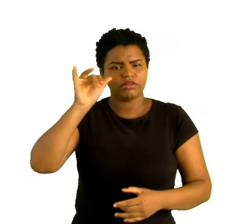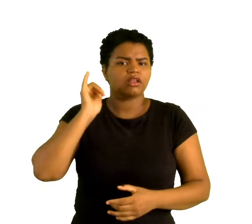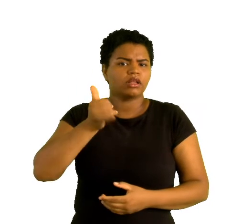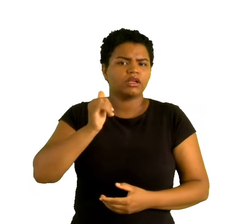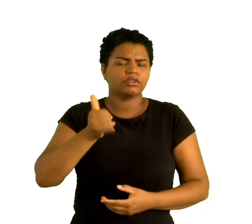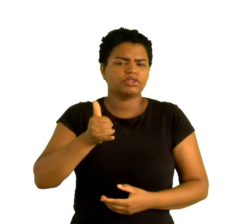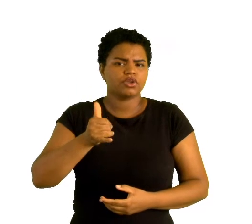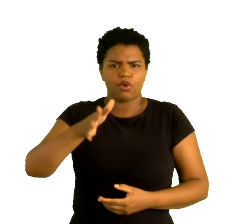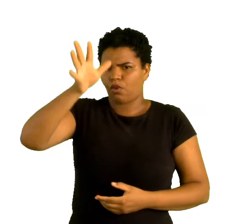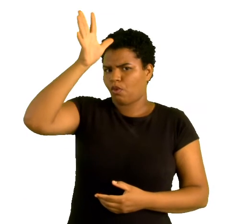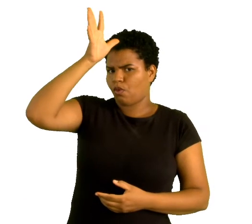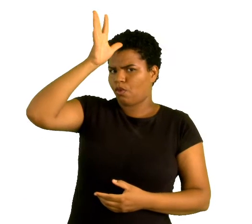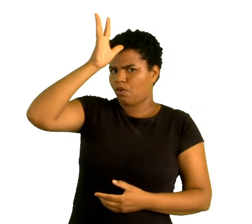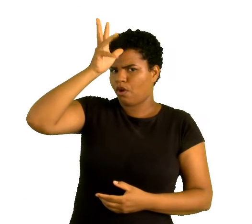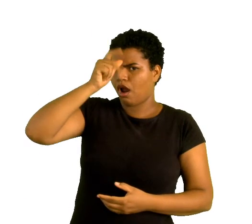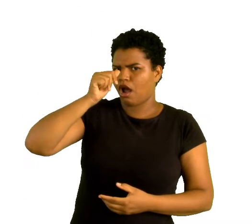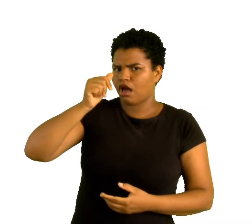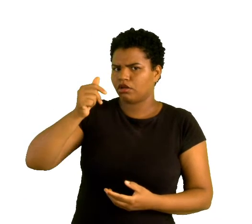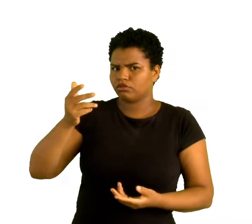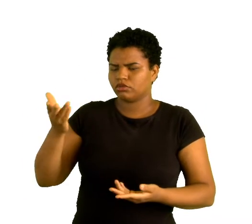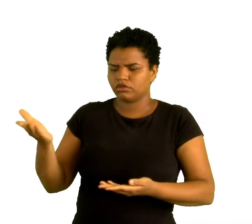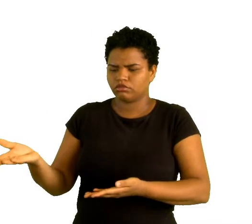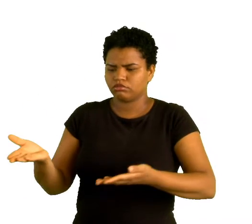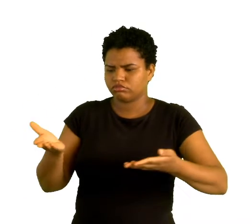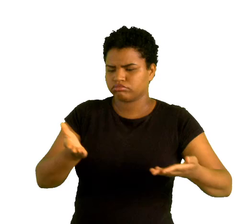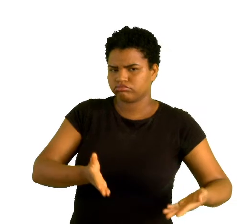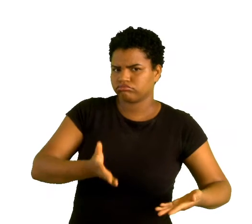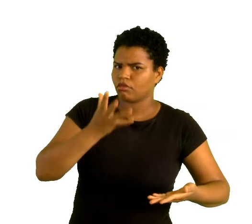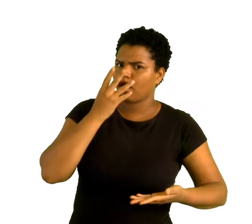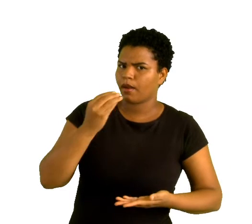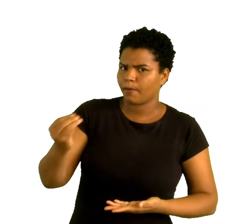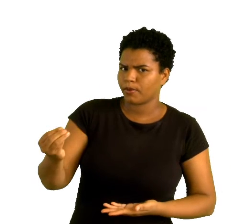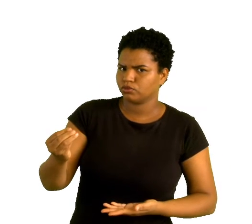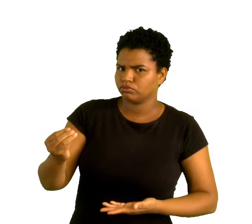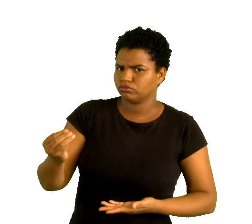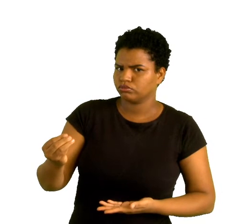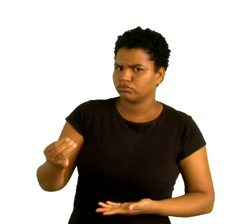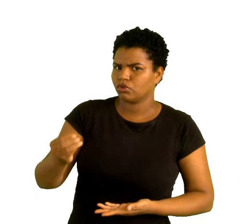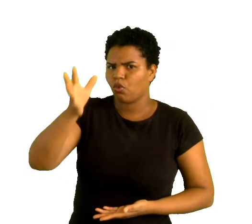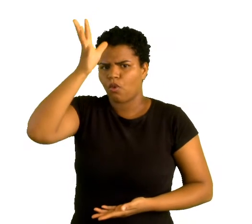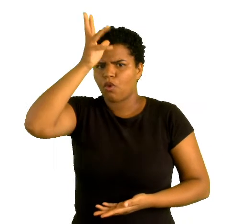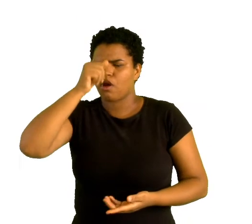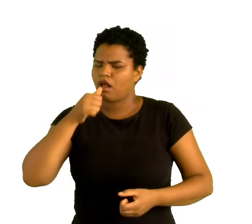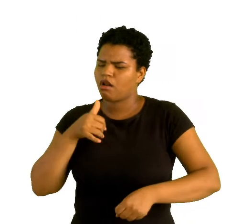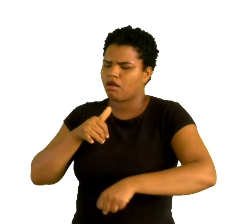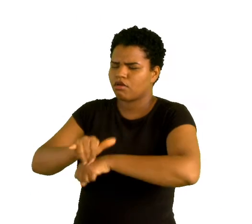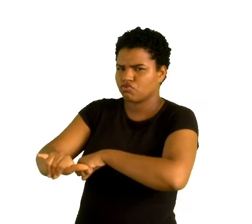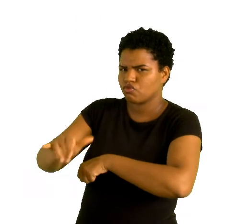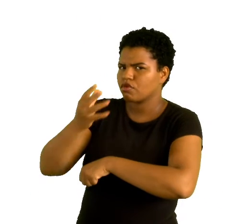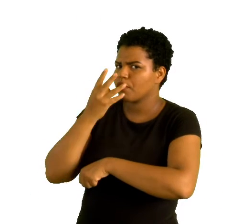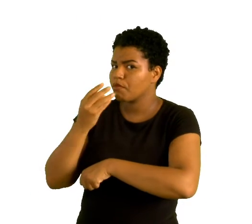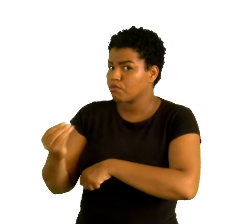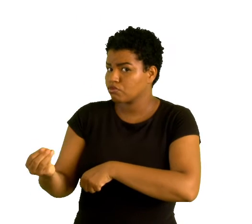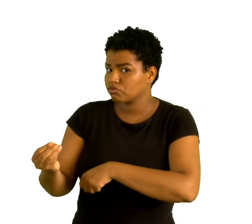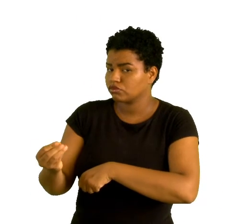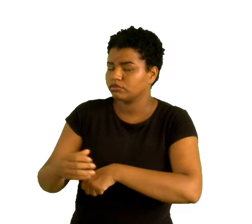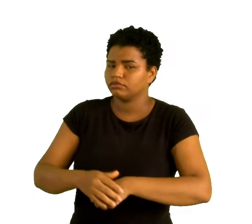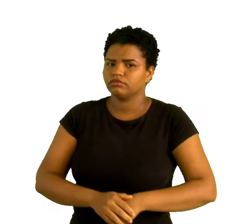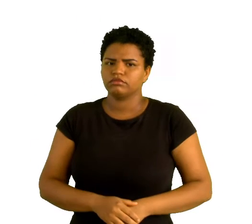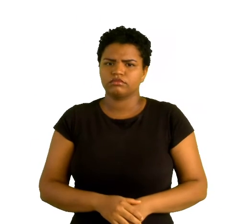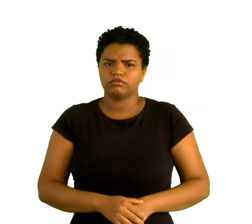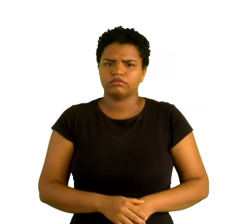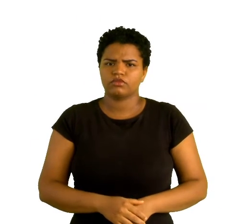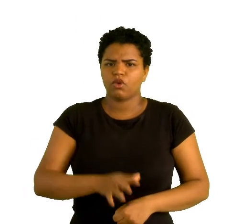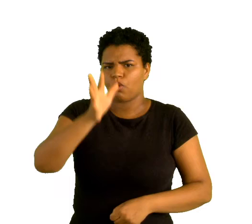que recebeu a raposa? O galo que enganou a raposa? O galo que conversou